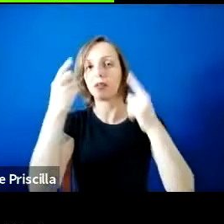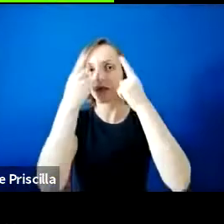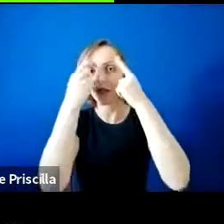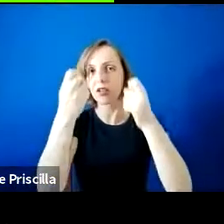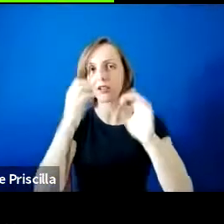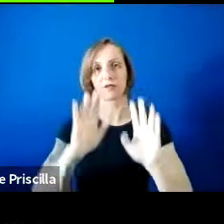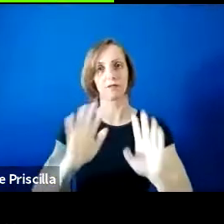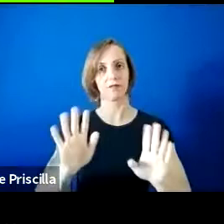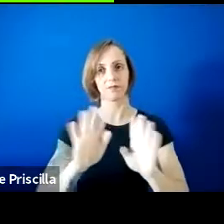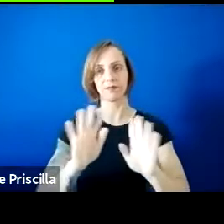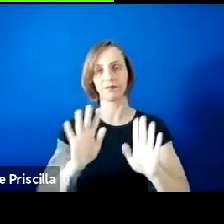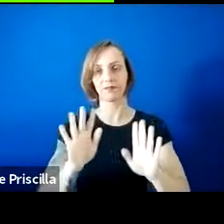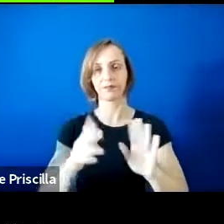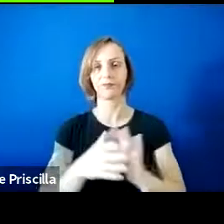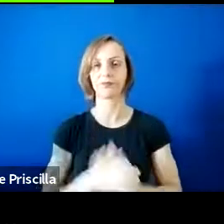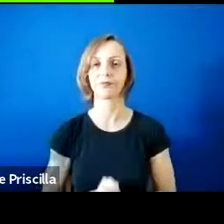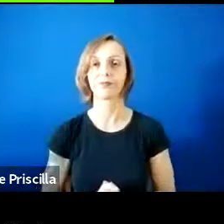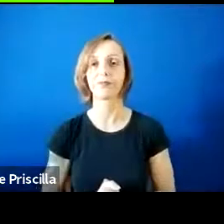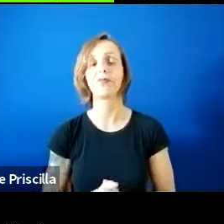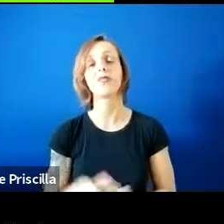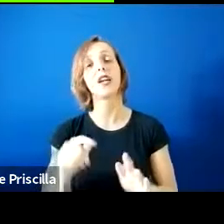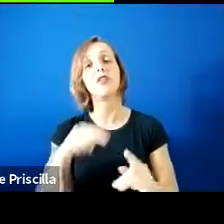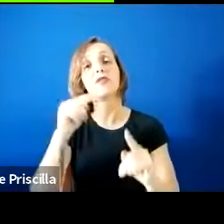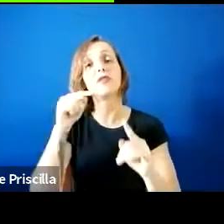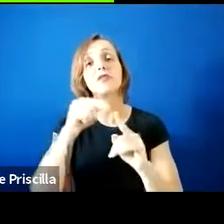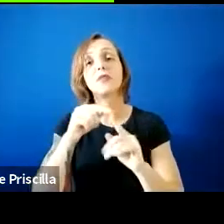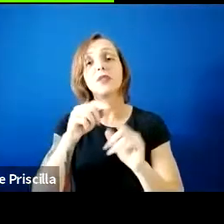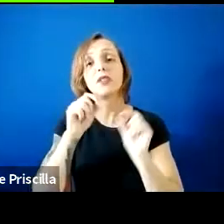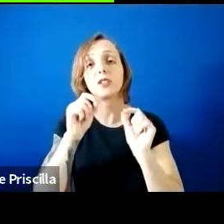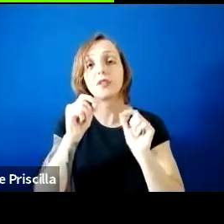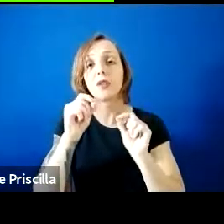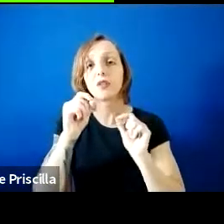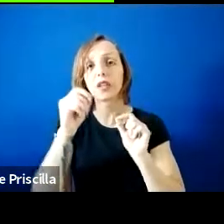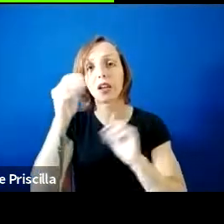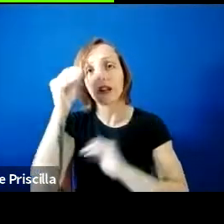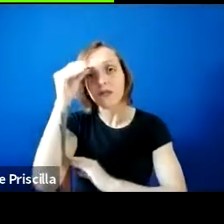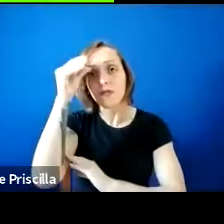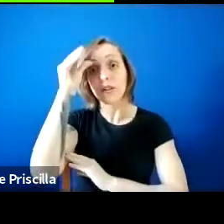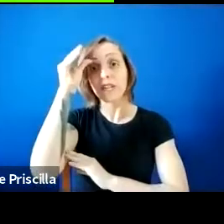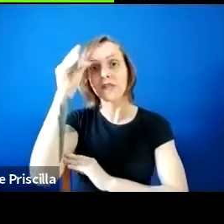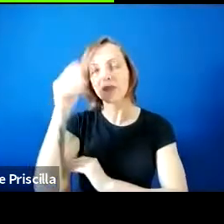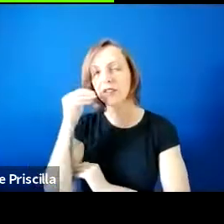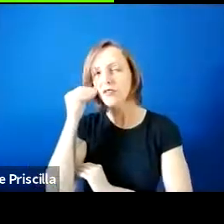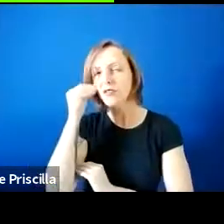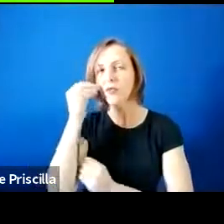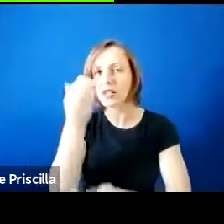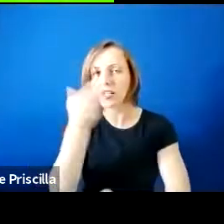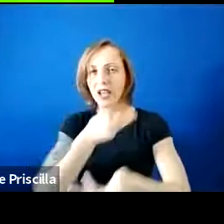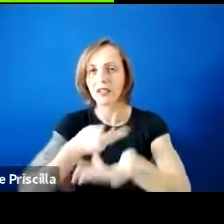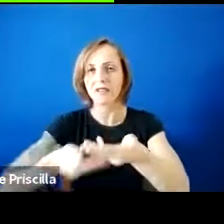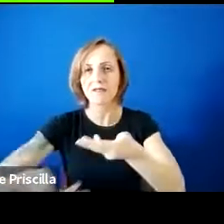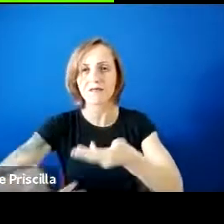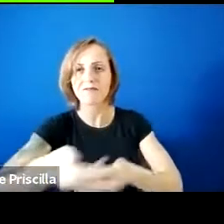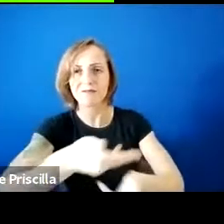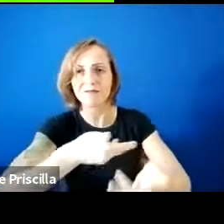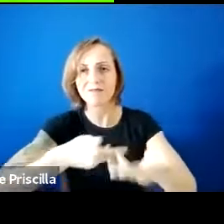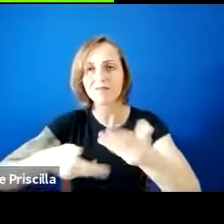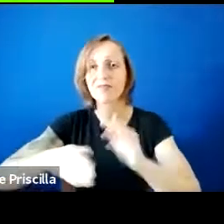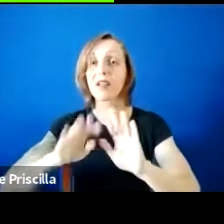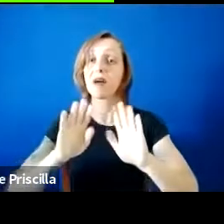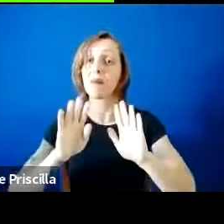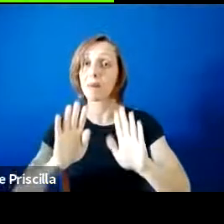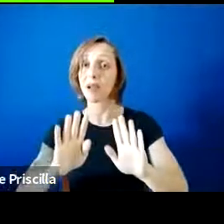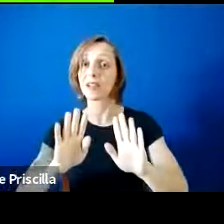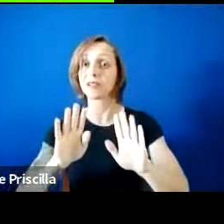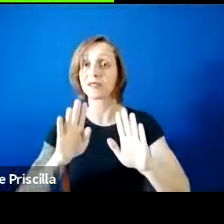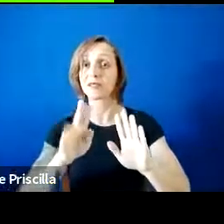trabalhar a nossa troca de saberes e sabores, mas que no fundo a gente sabe que o grande tema é aquilo que a gente quer alcançar, né?